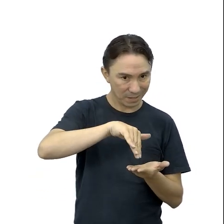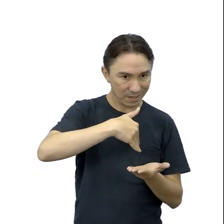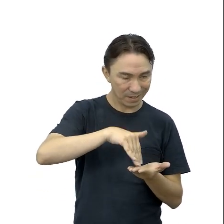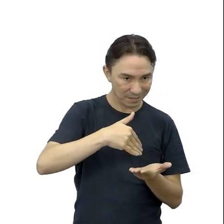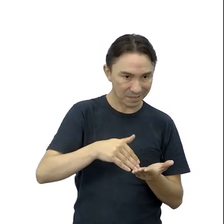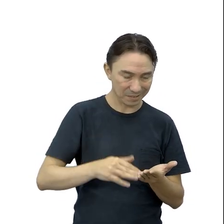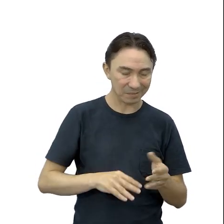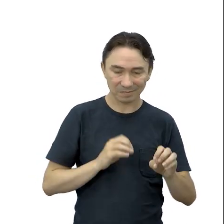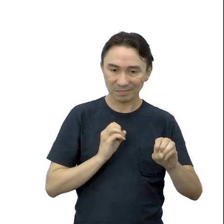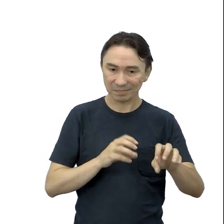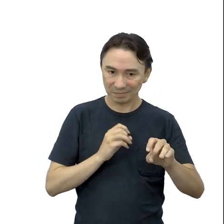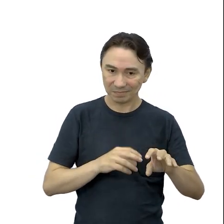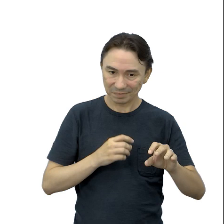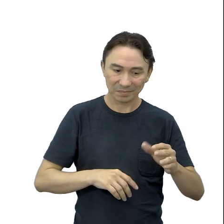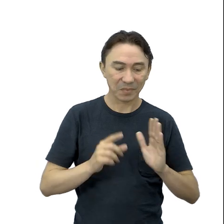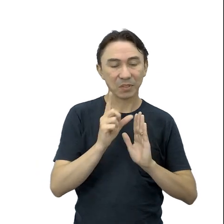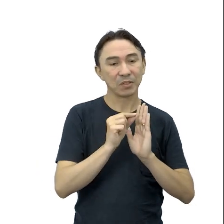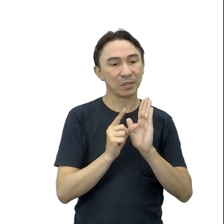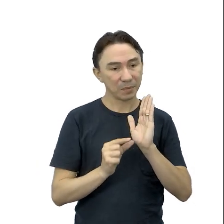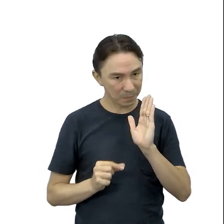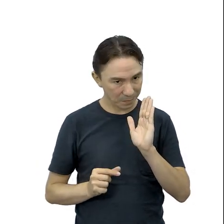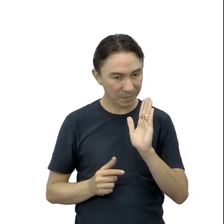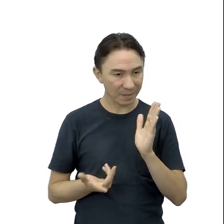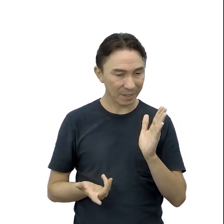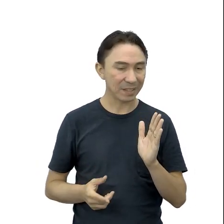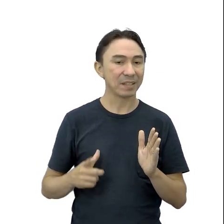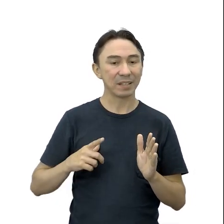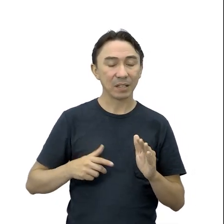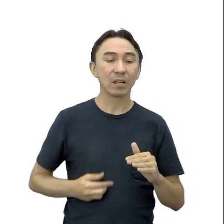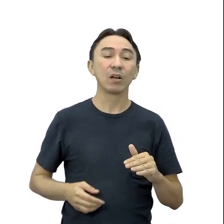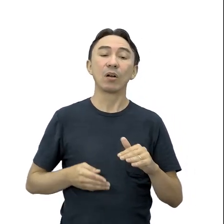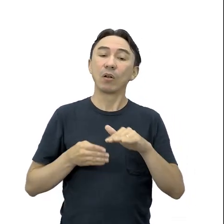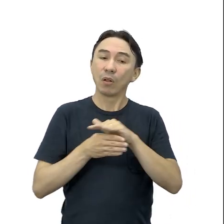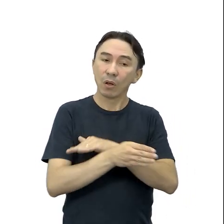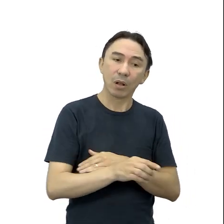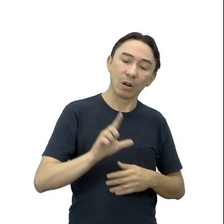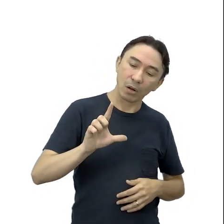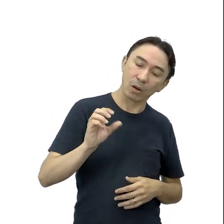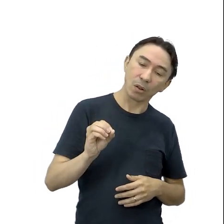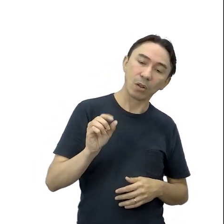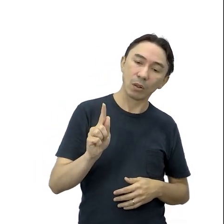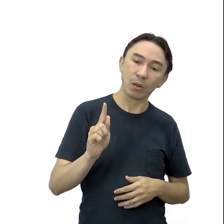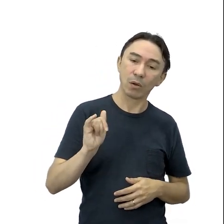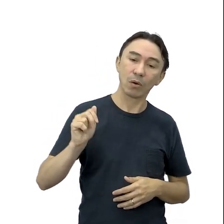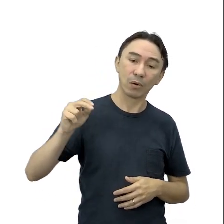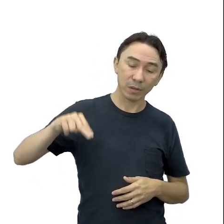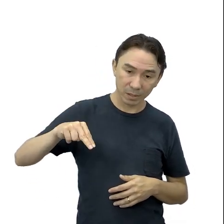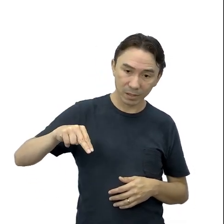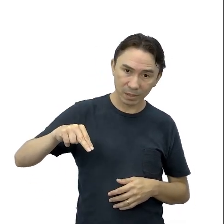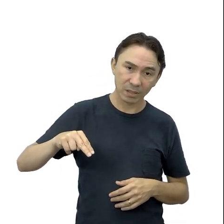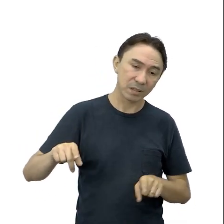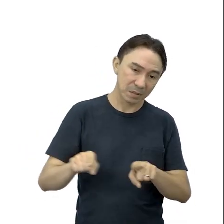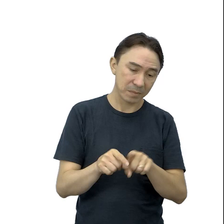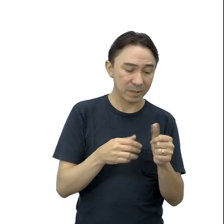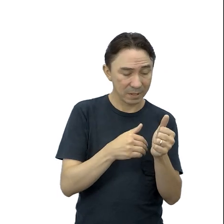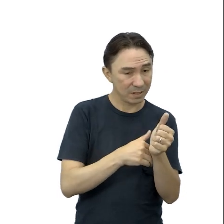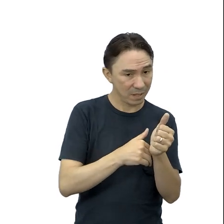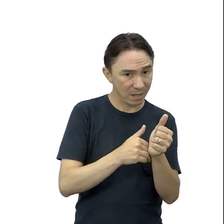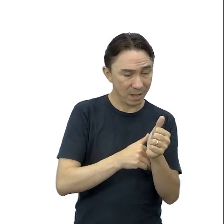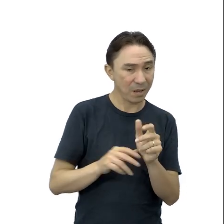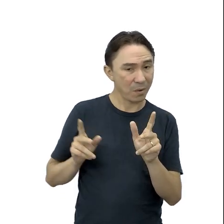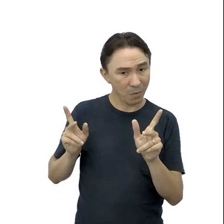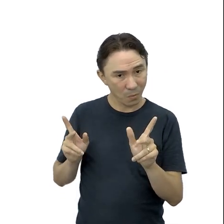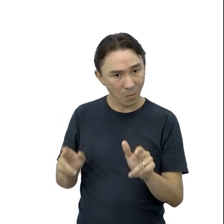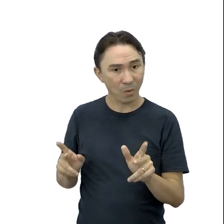login, que é o RG, e a nossa senha, a mesma senha que a gente entra na Secretaria Escolar Digital, que